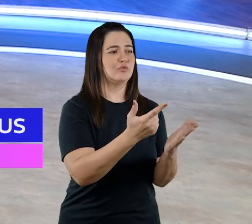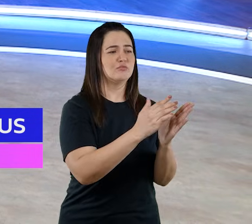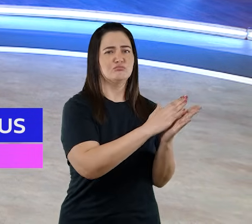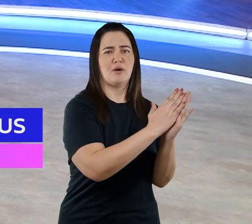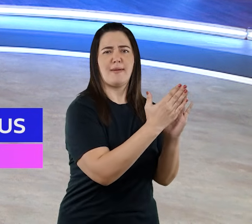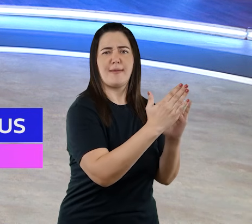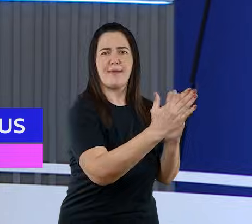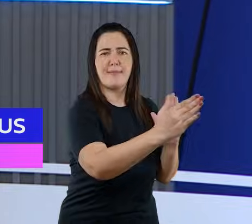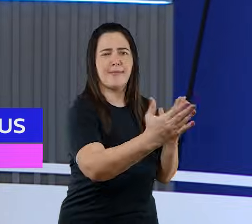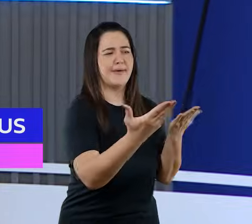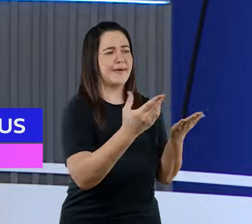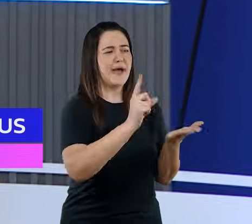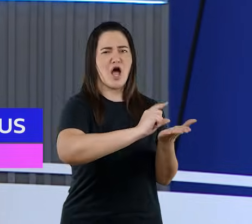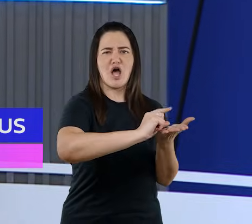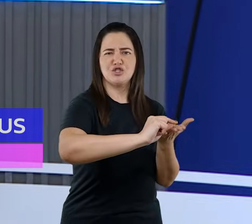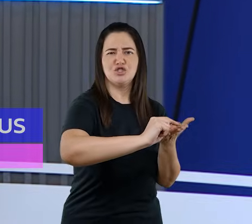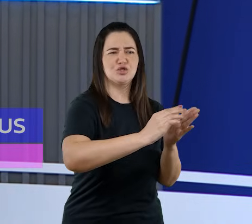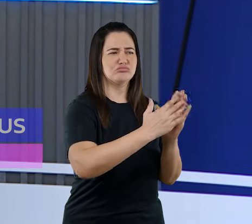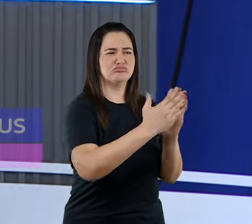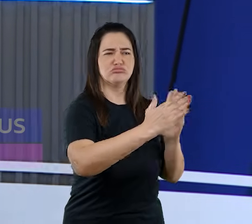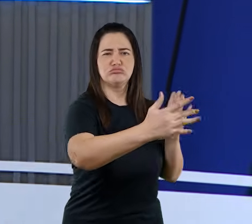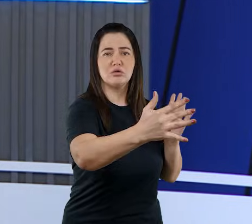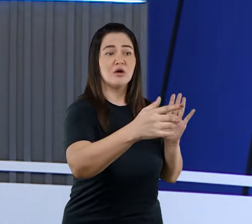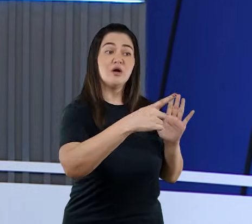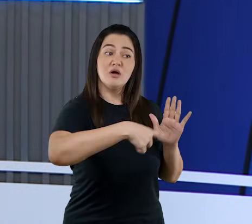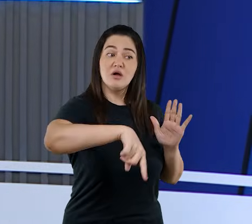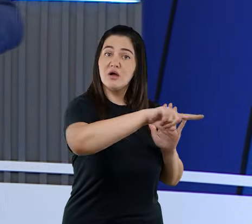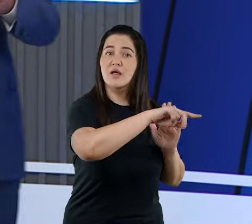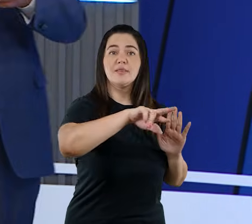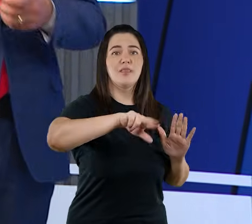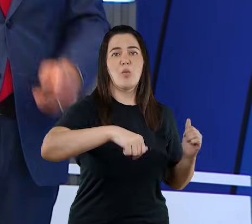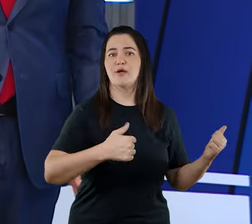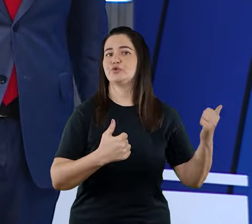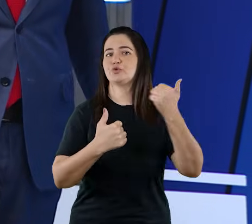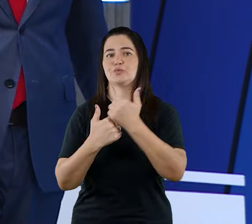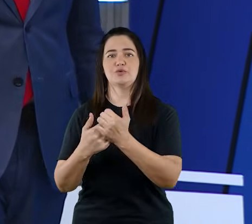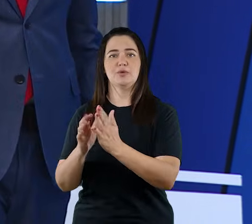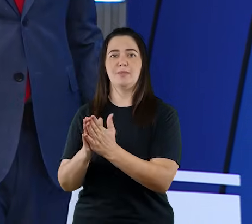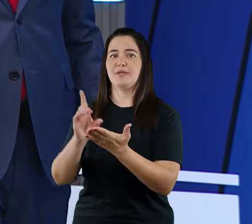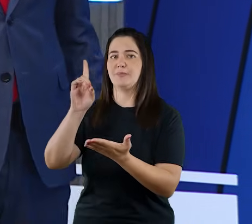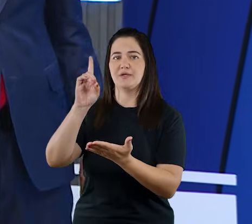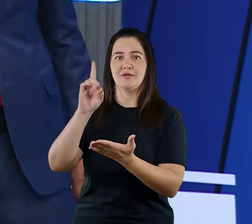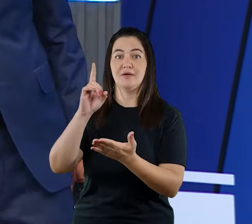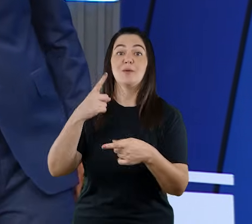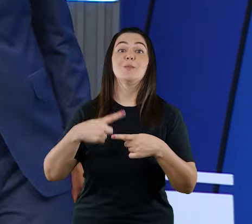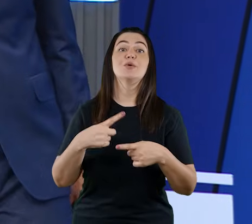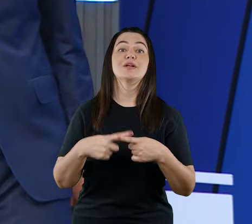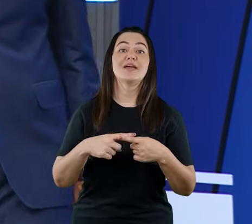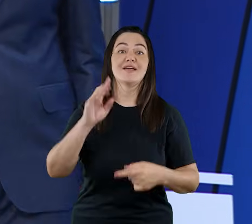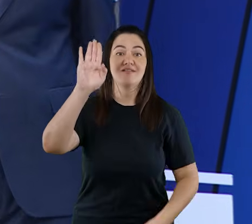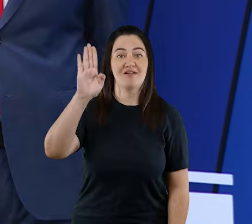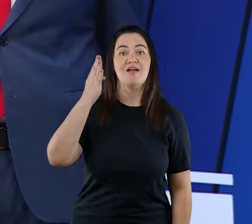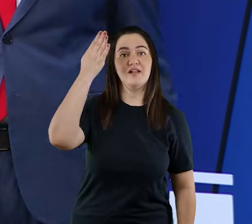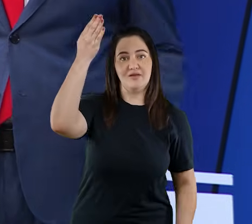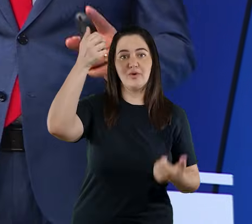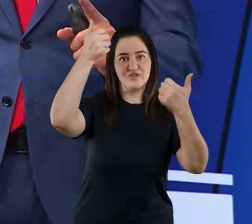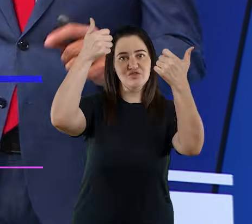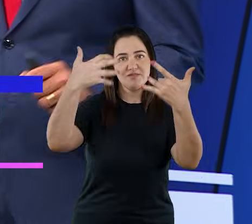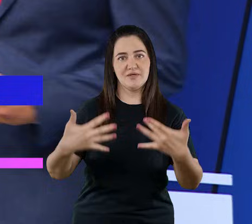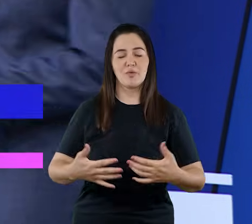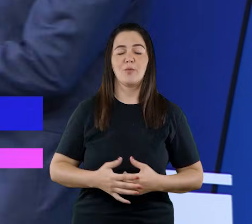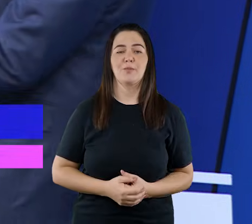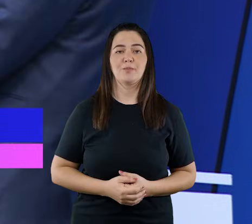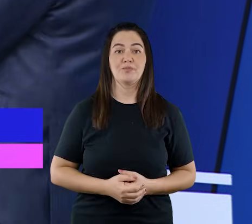Bíblia. E como é que eu posso afirmar isso com tanta certeza? Porque ela mesma escreveu